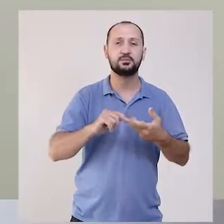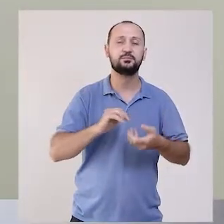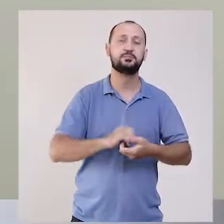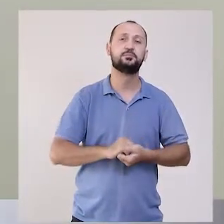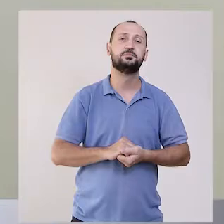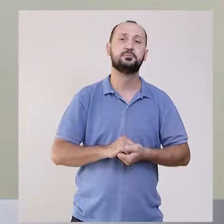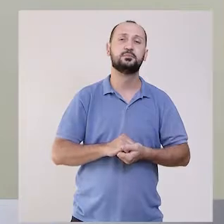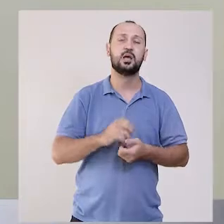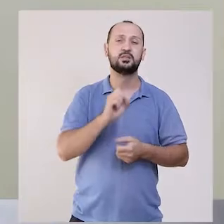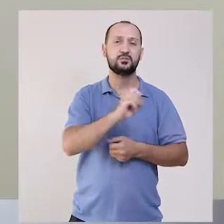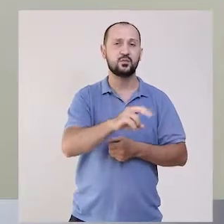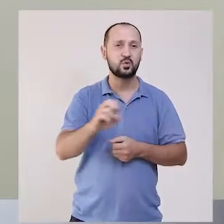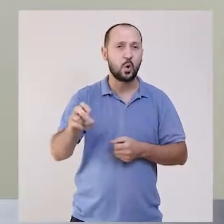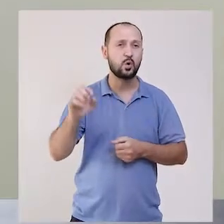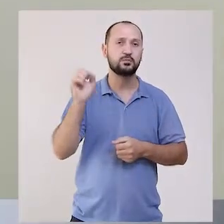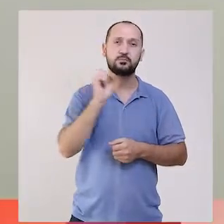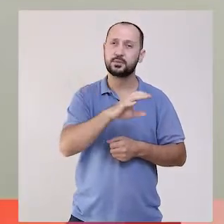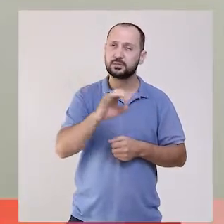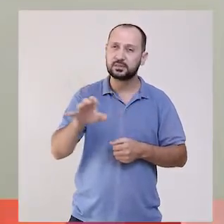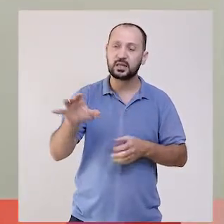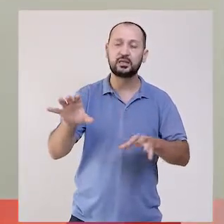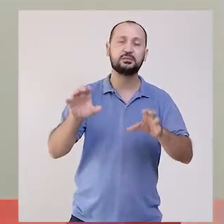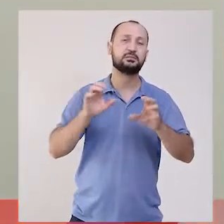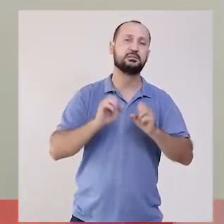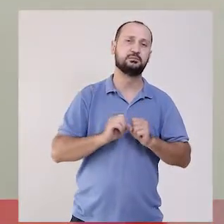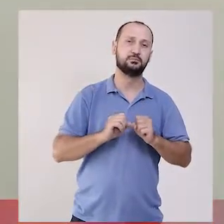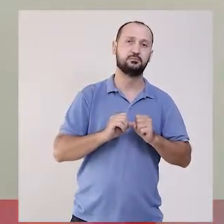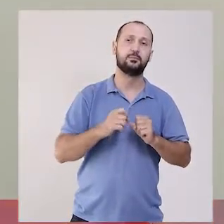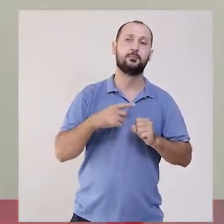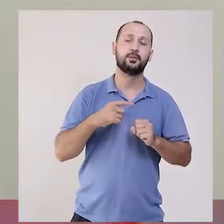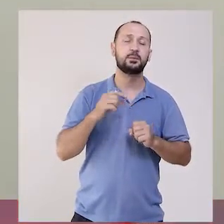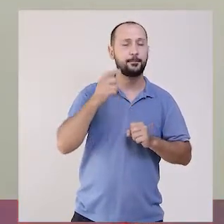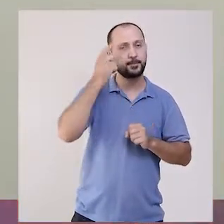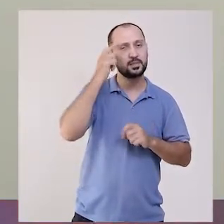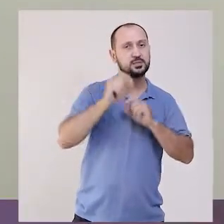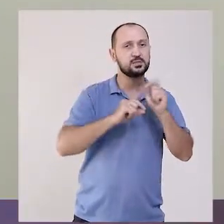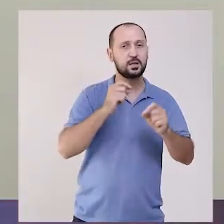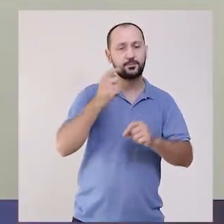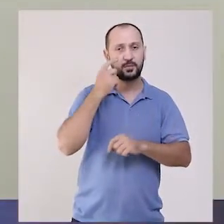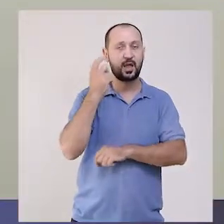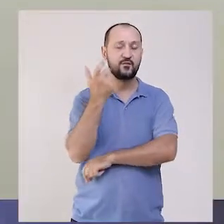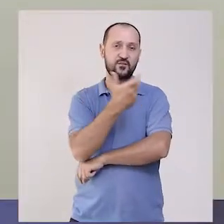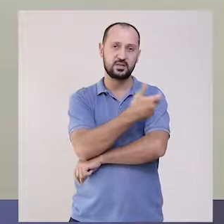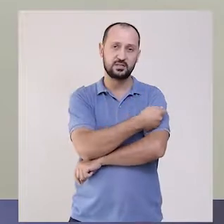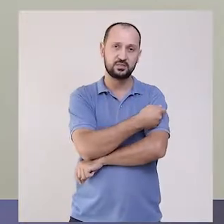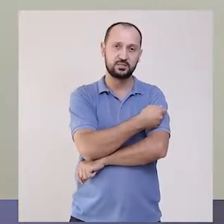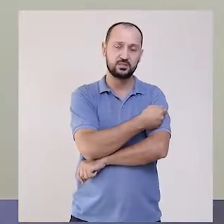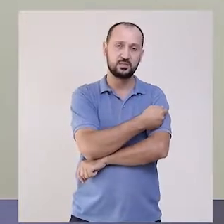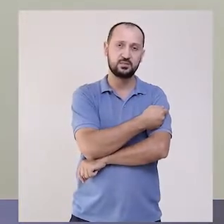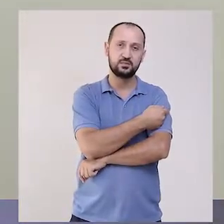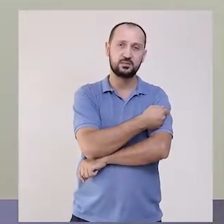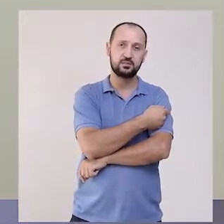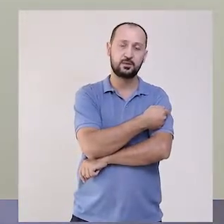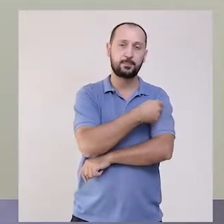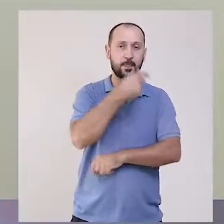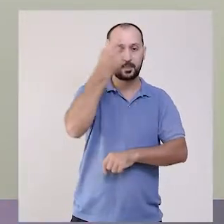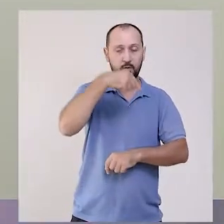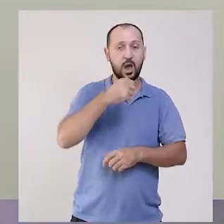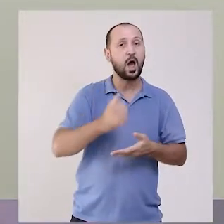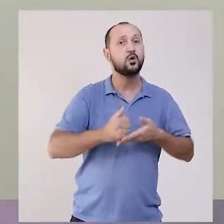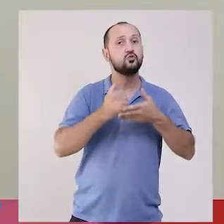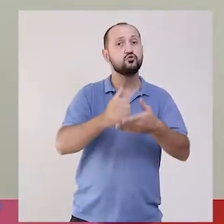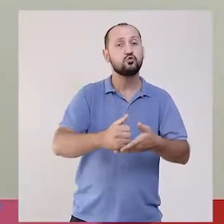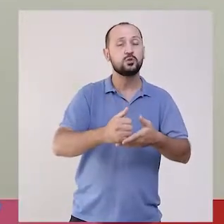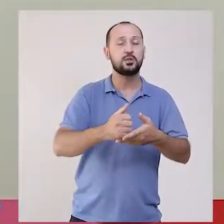urinárias, pneumonias, às viroses. Para nós termos uma ideia, a vacina da gripe diminuiu muito